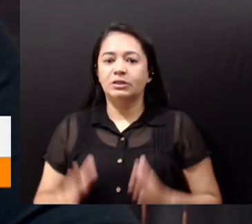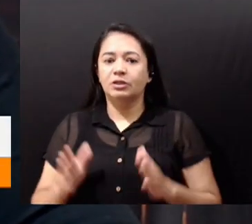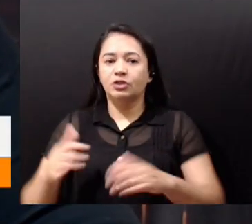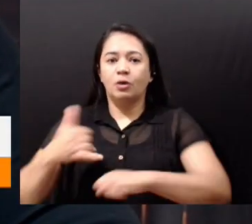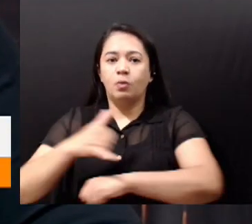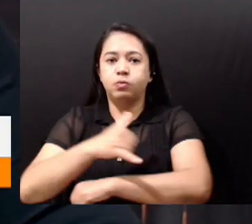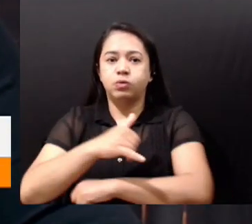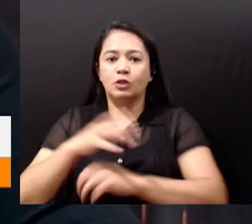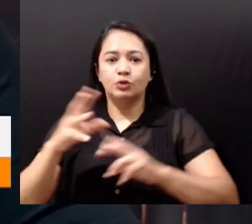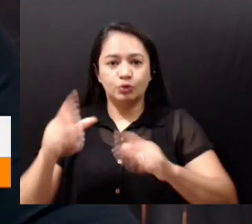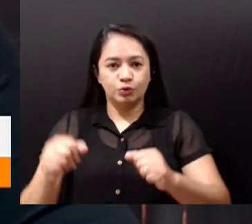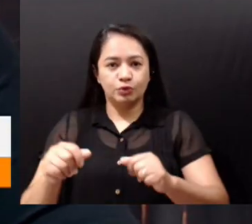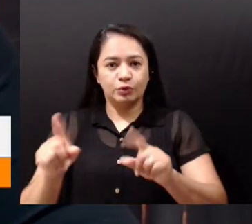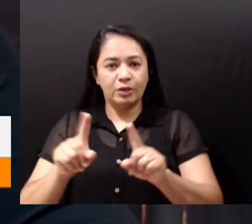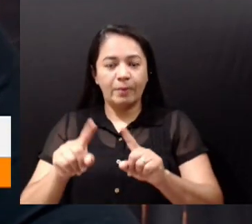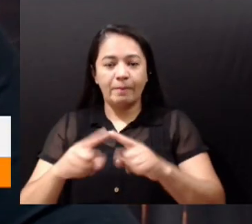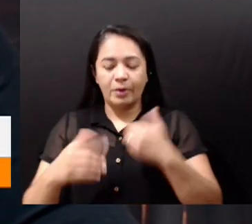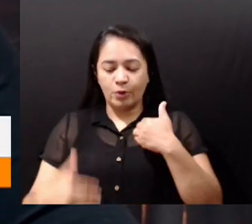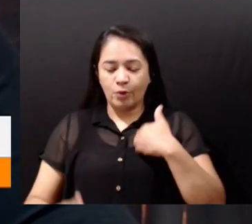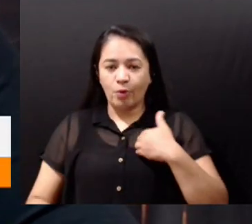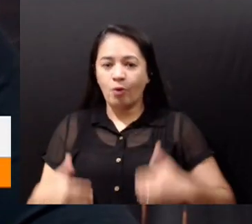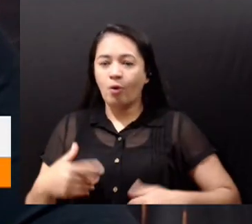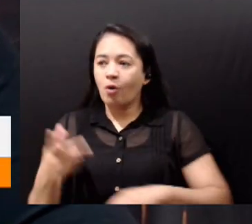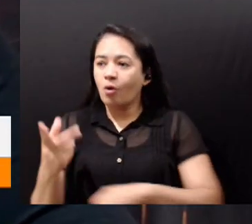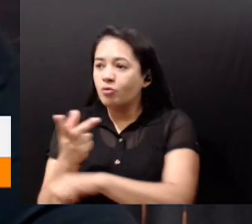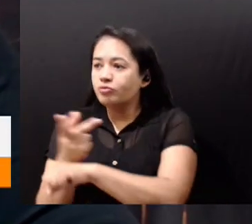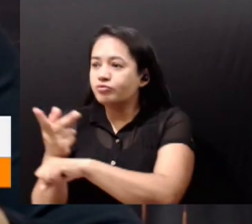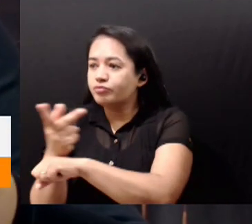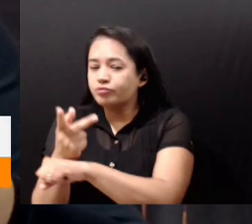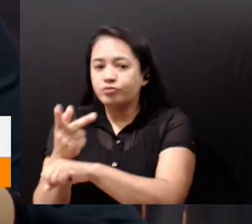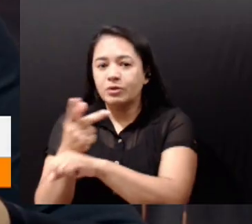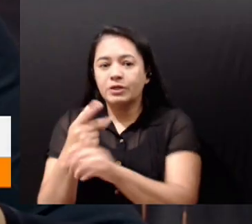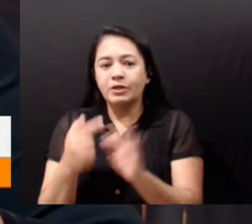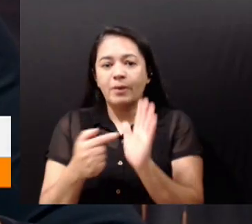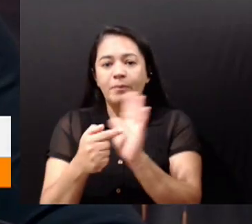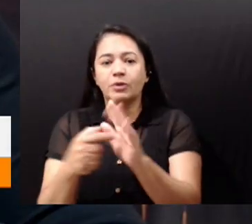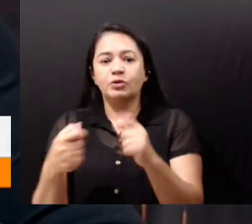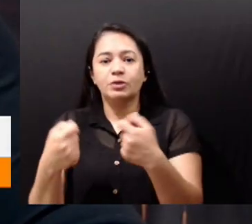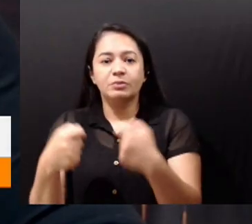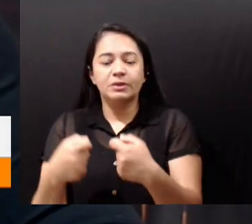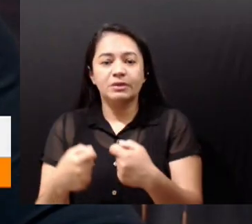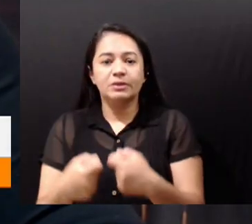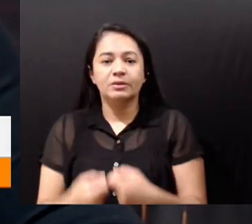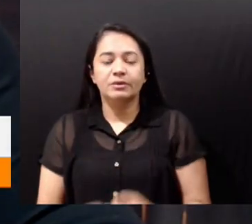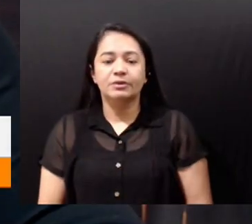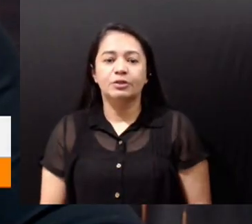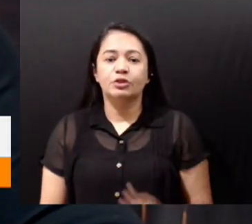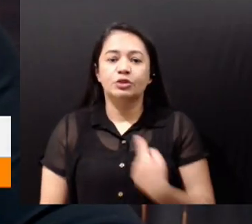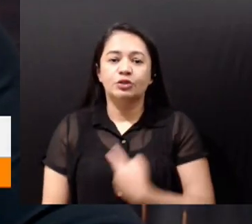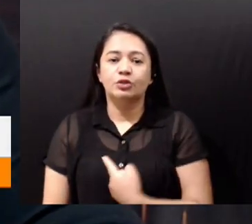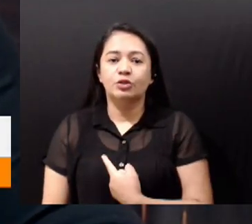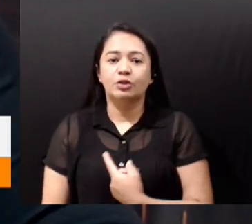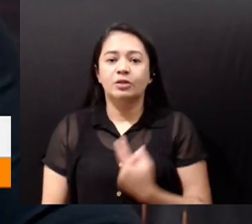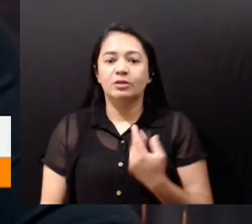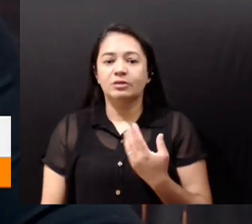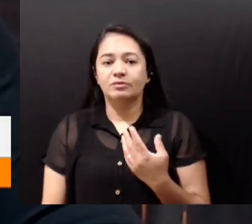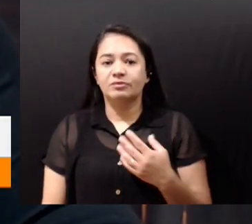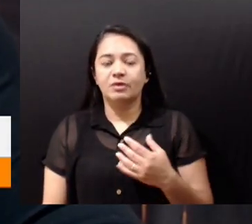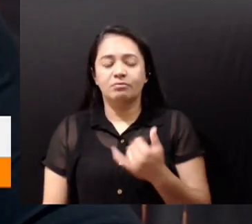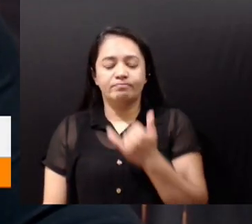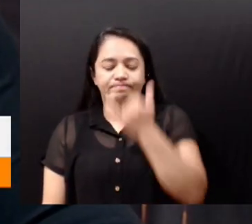ele vai procurando caminhos para te mostrar o que precisa ser visto. Então a gente vai lidando com essa frustração. Por